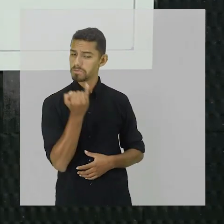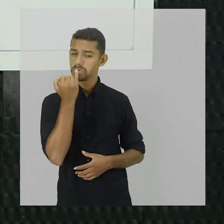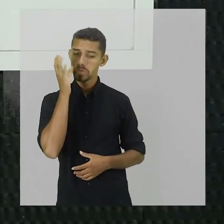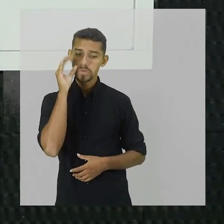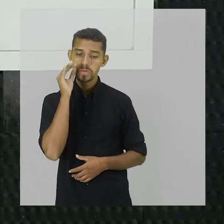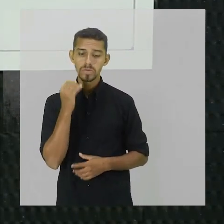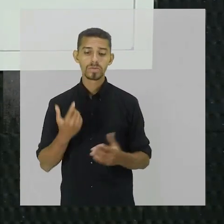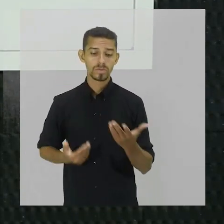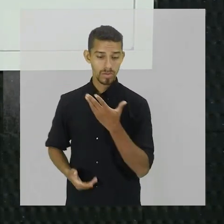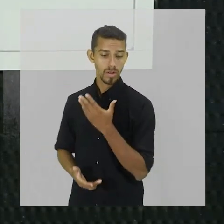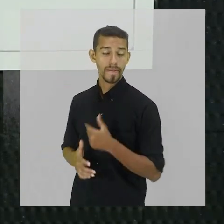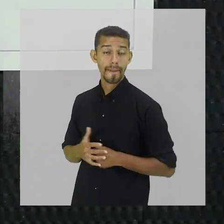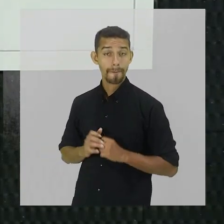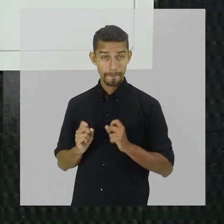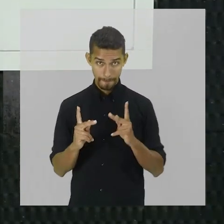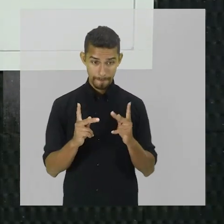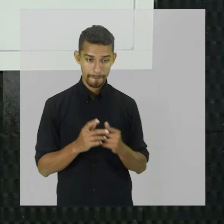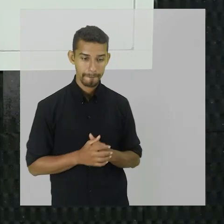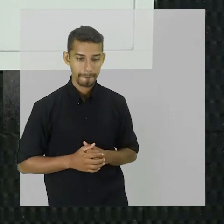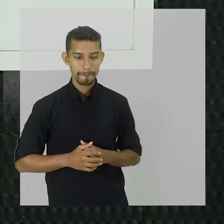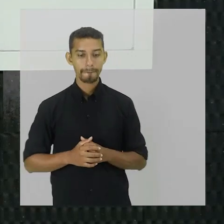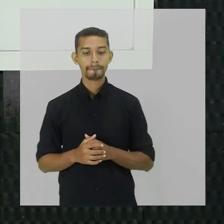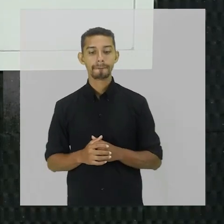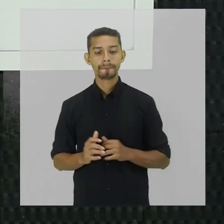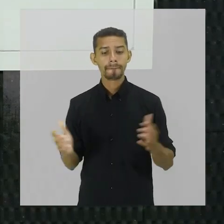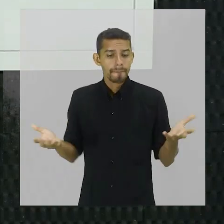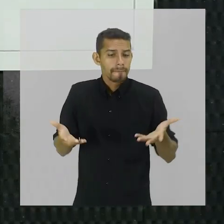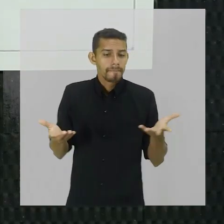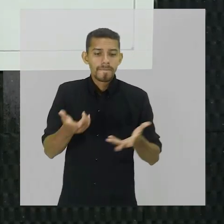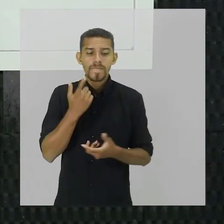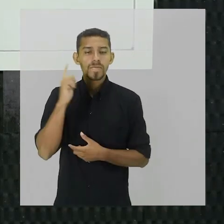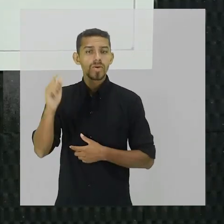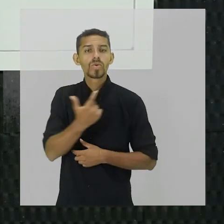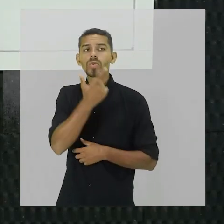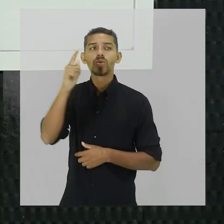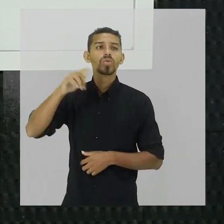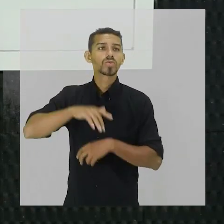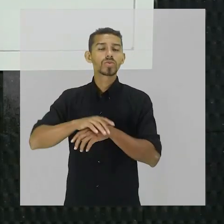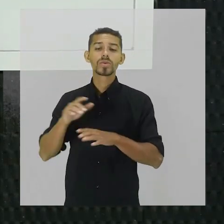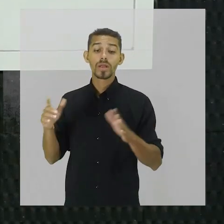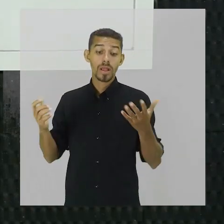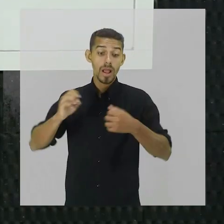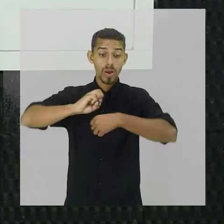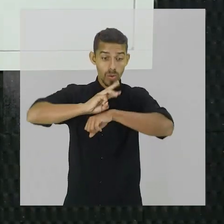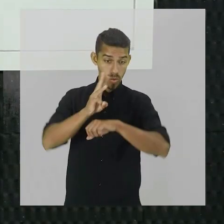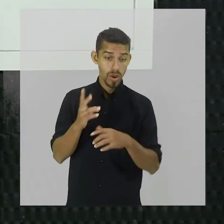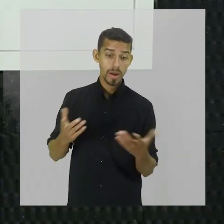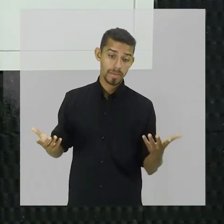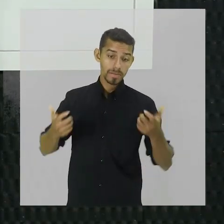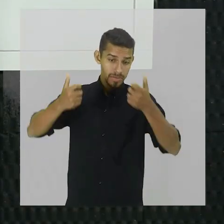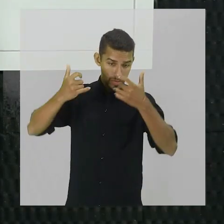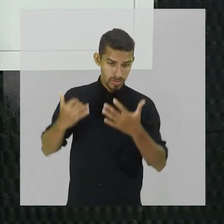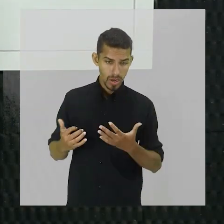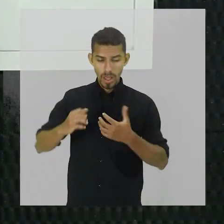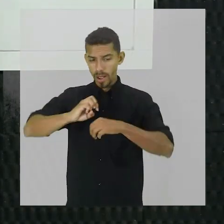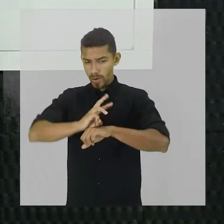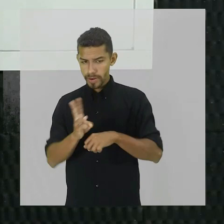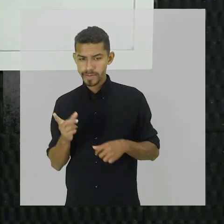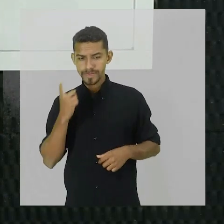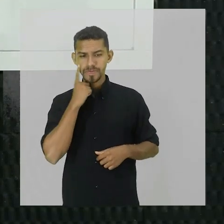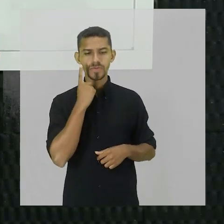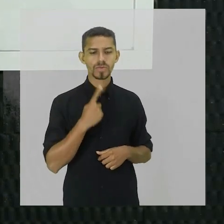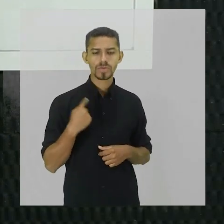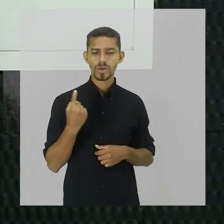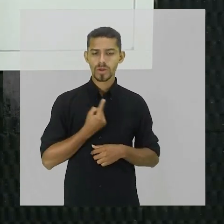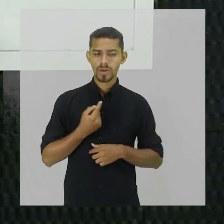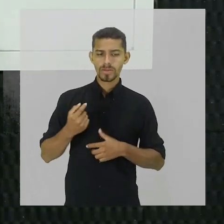interessante. Beleza? Ok, turma? E agora vamos para uma questão da UEMA, né? Que a gente está fazendo preparatório aqui para o UEMA e